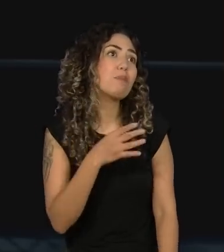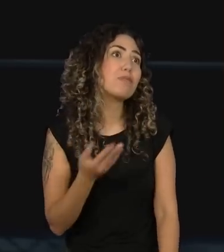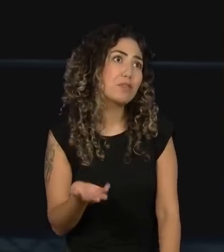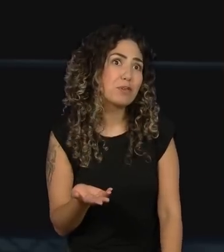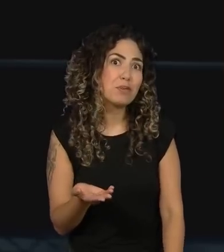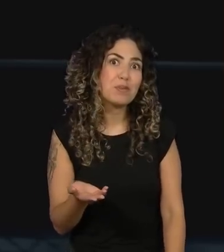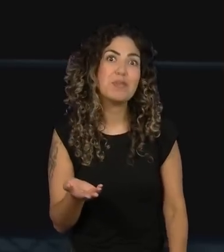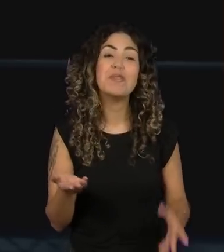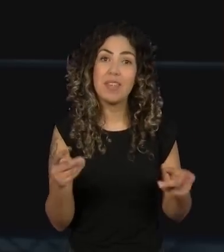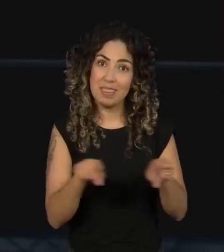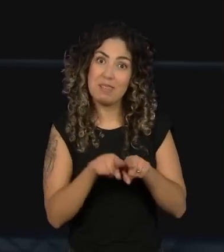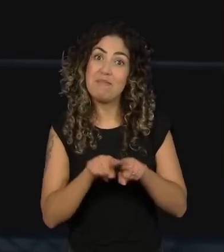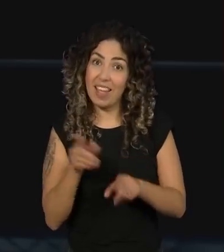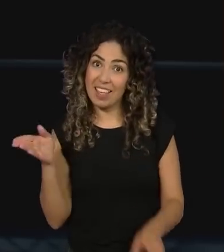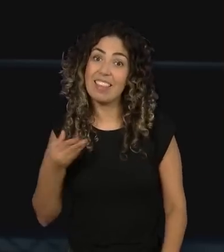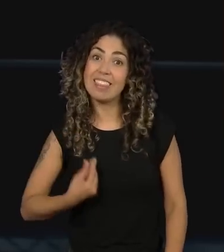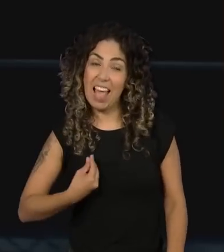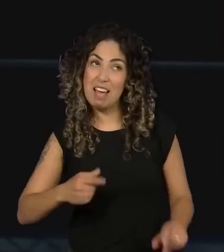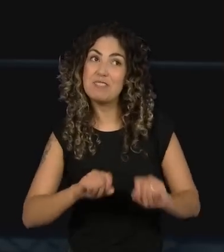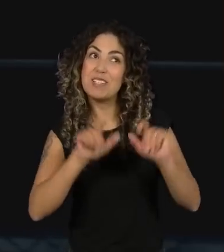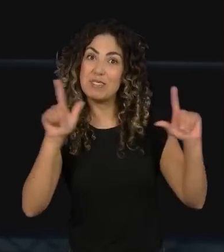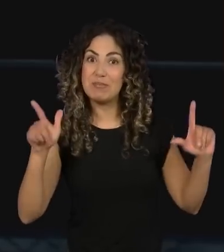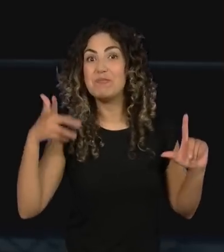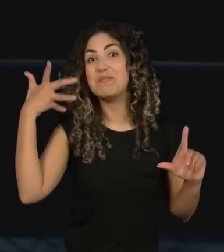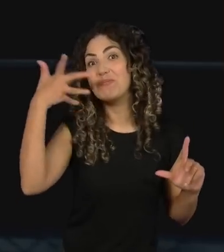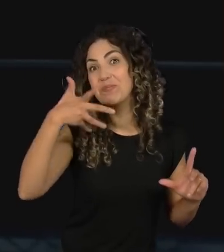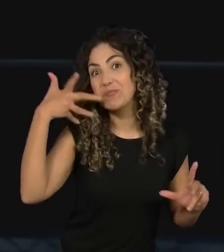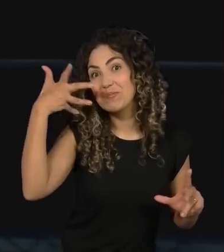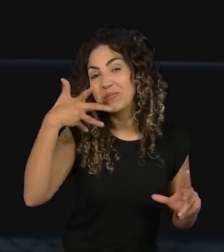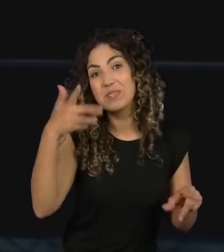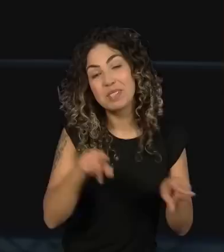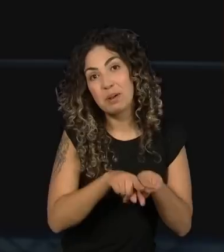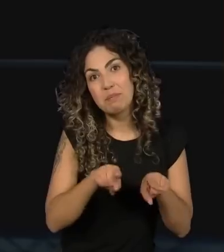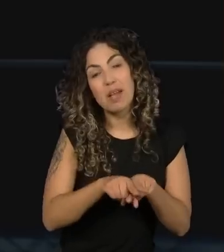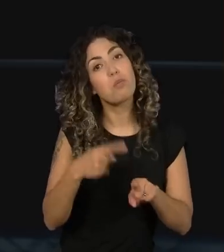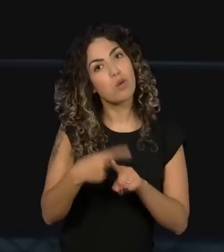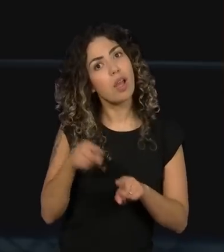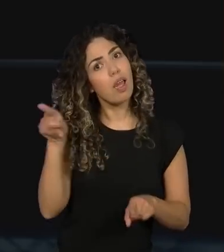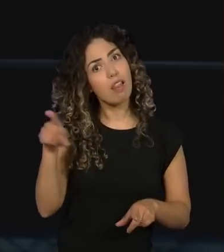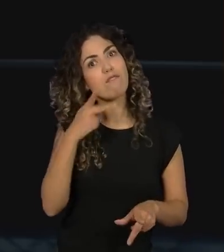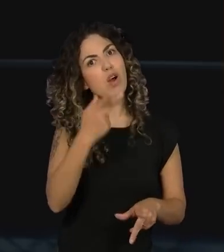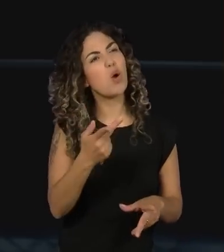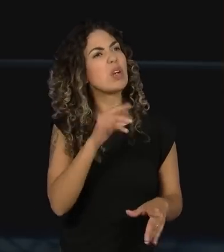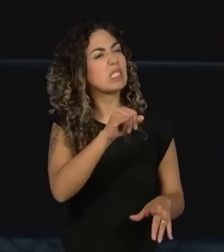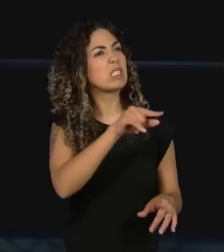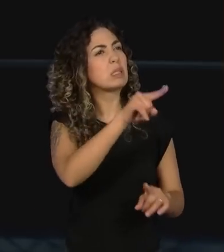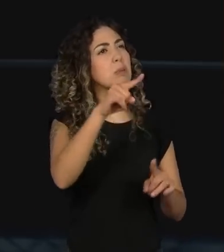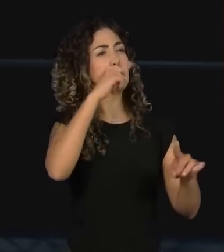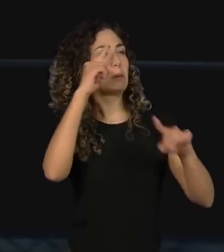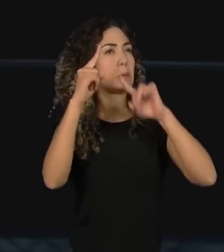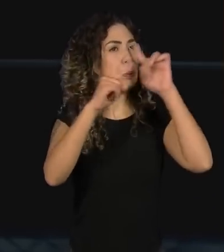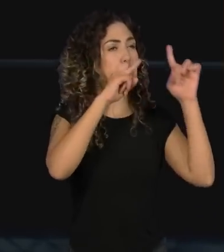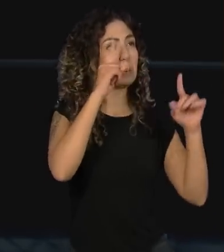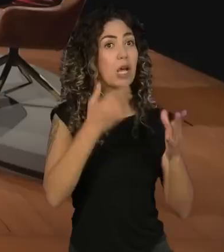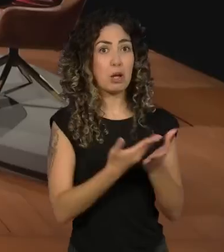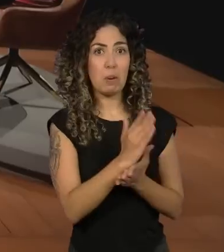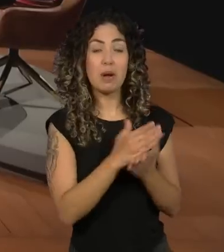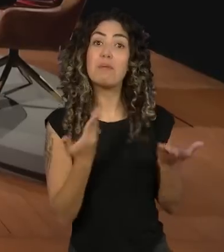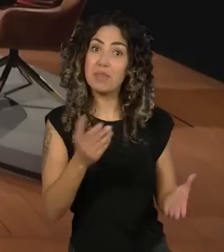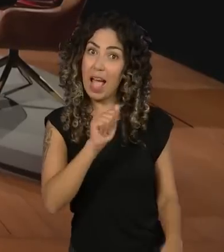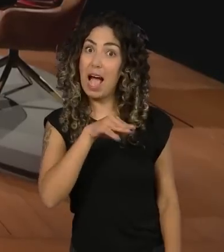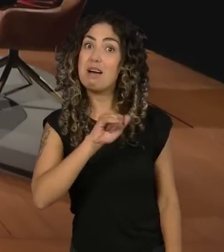desse gigante do teatro que diz ficar incomodado com gente que faz teatro cheio de teatro. Amir